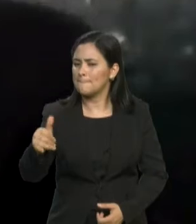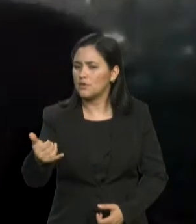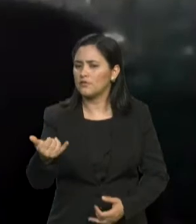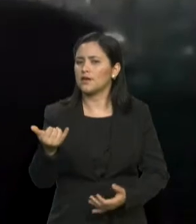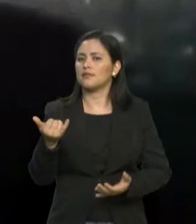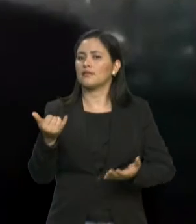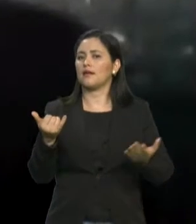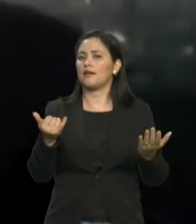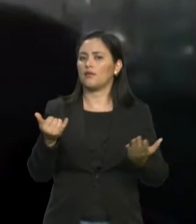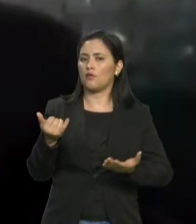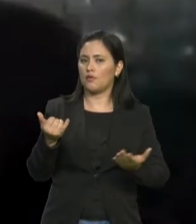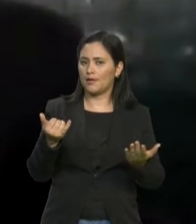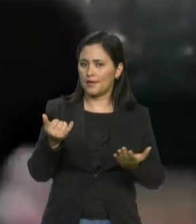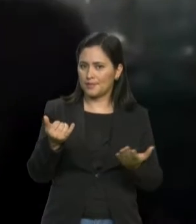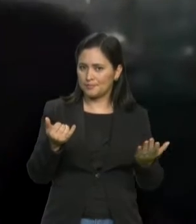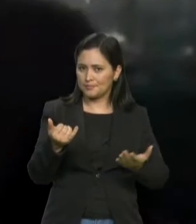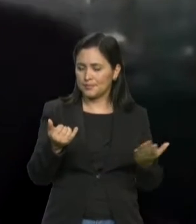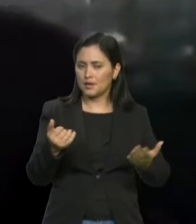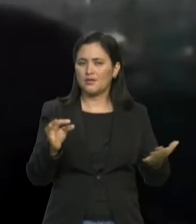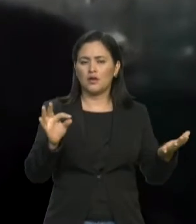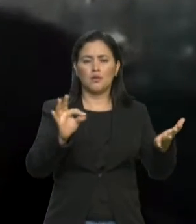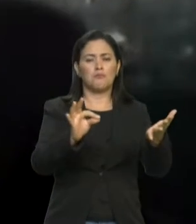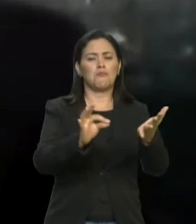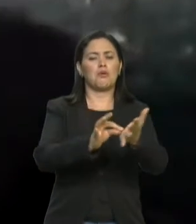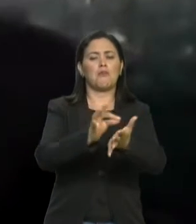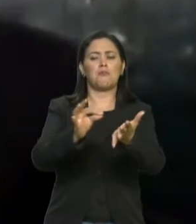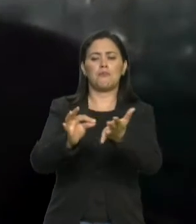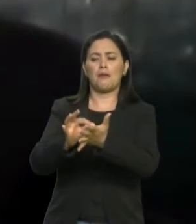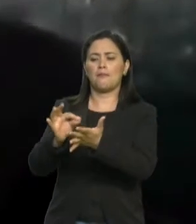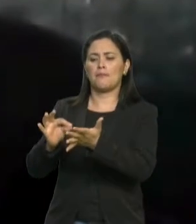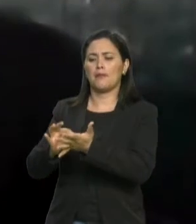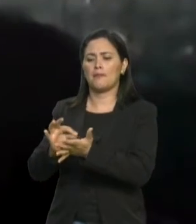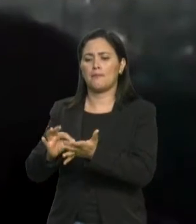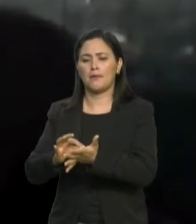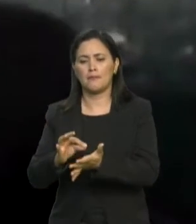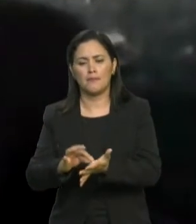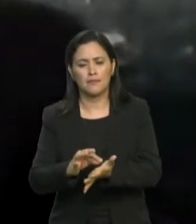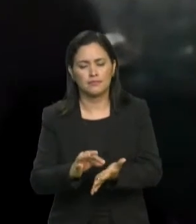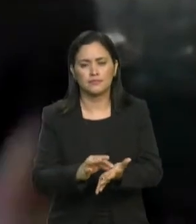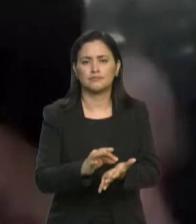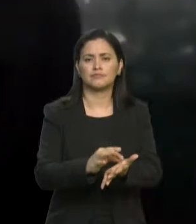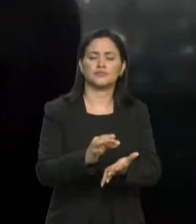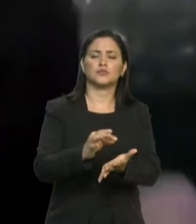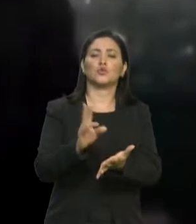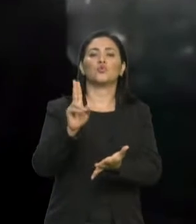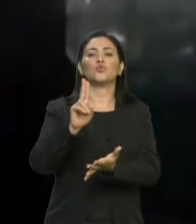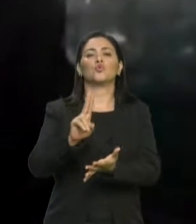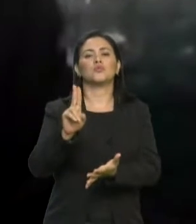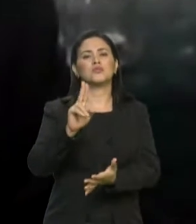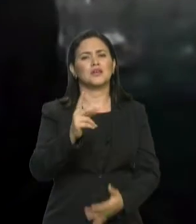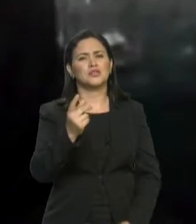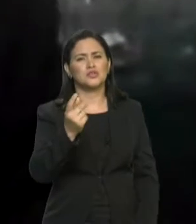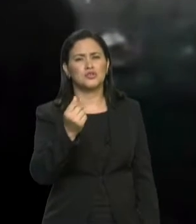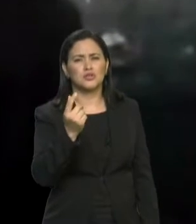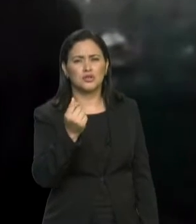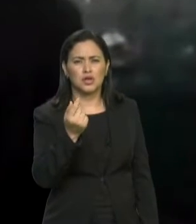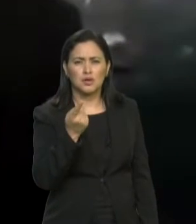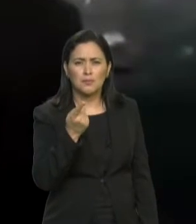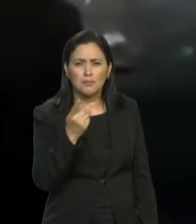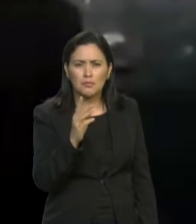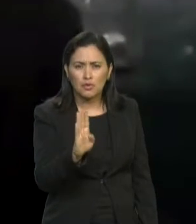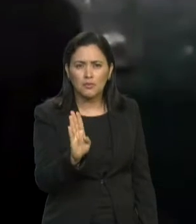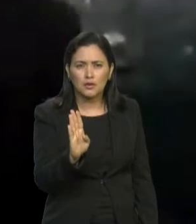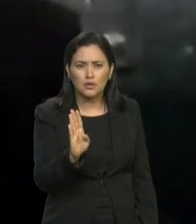sem licitação, a bel prazer, como se não tivesse fiscalização. E é por isso que eu peço também a compreensão dos deputados, não só de